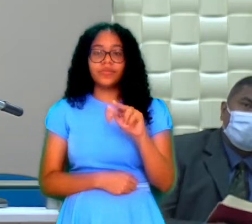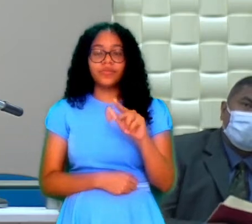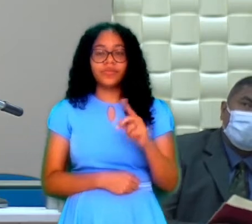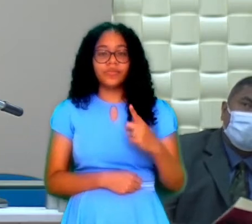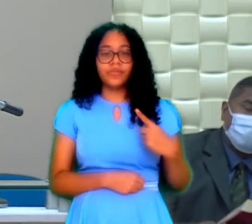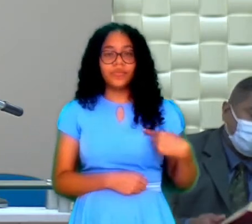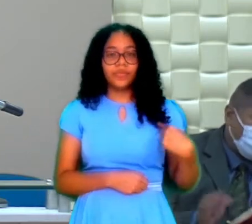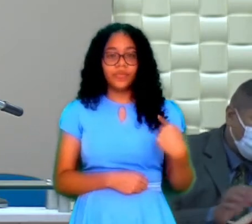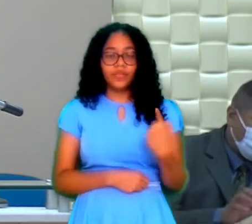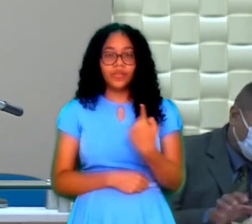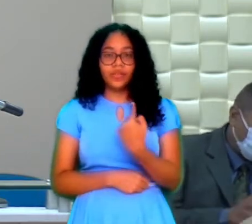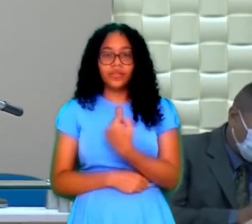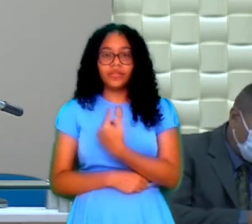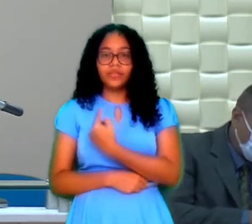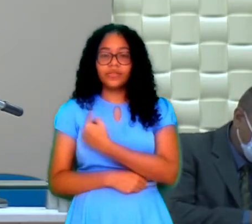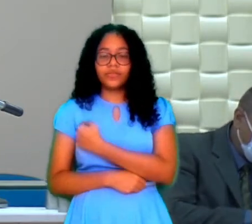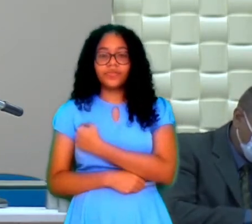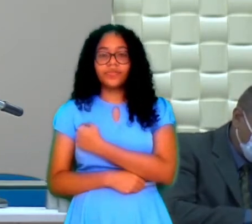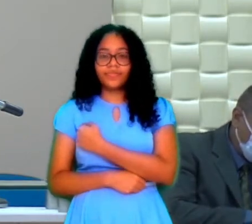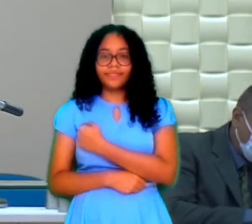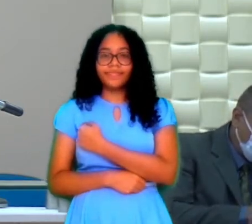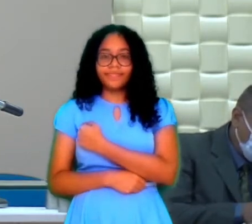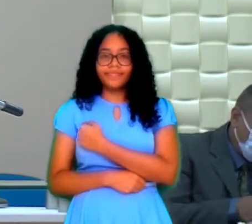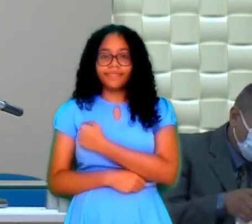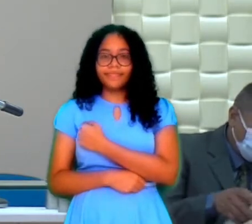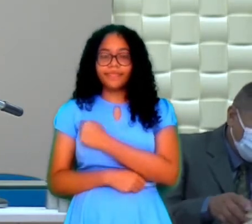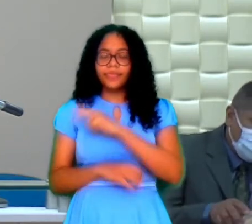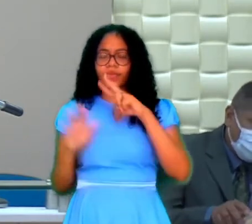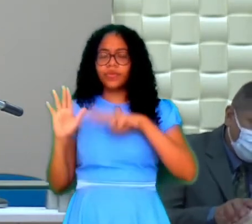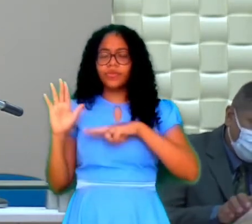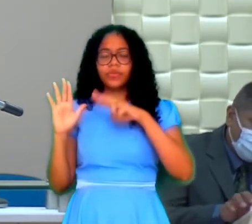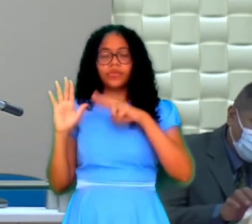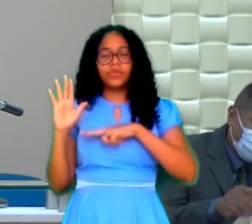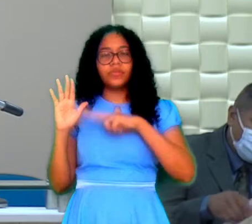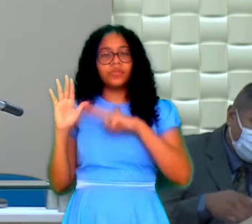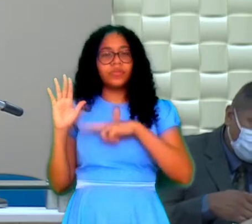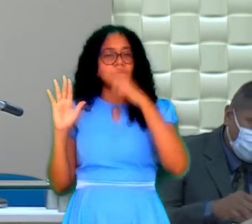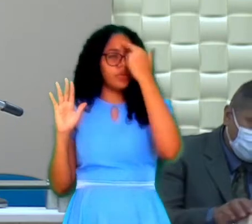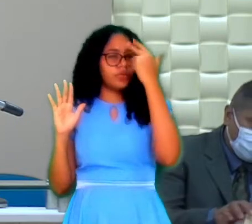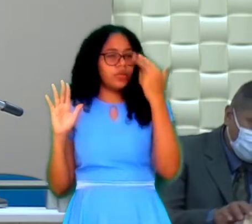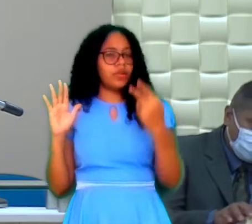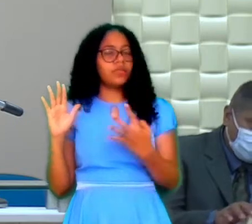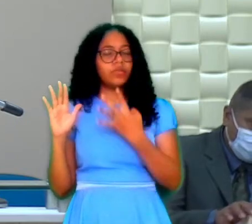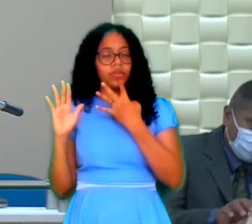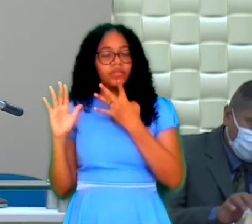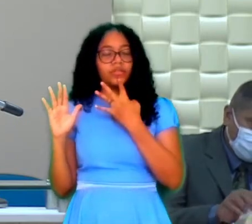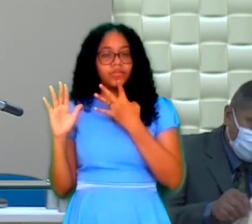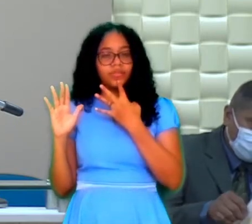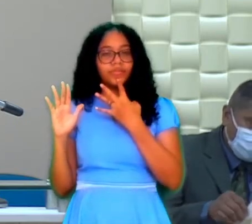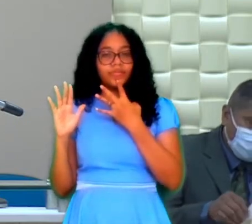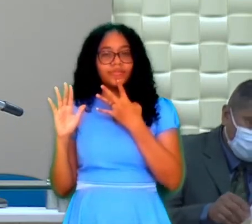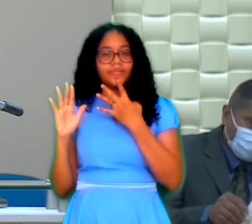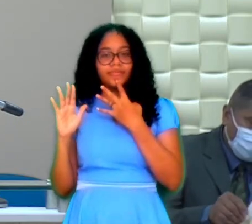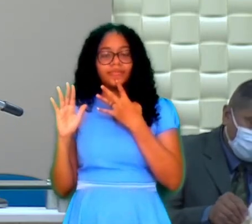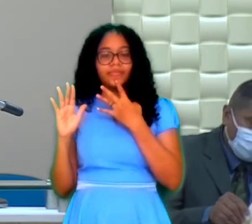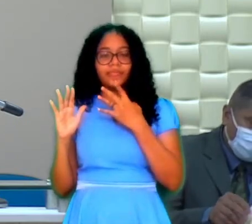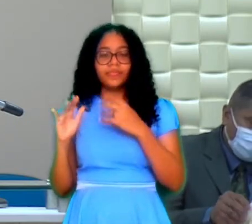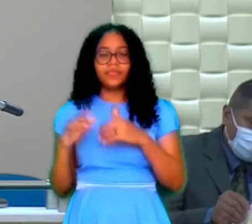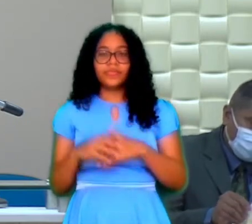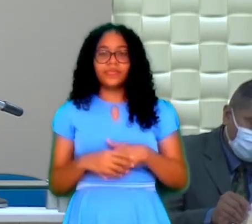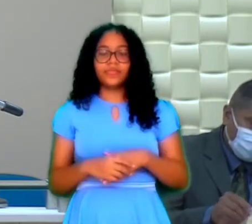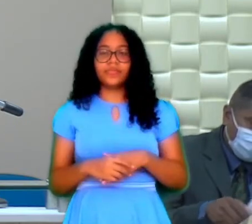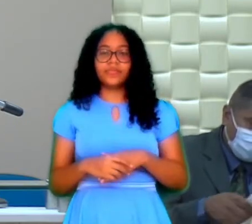nós estamos diante de uma das histórias mais conhecidas da Bíblia Sagrada.